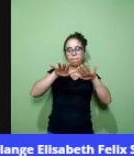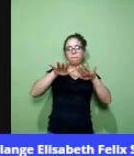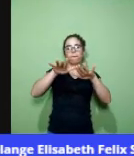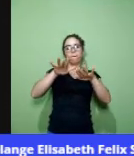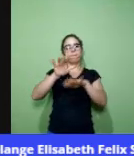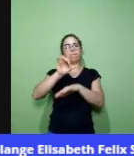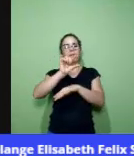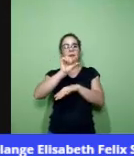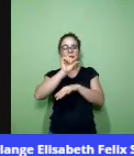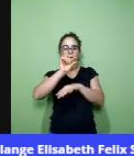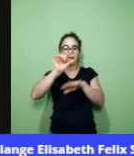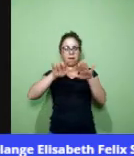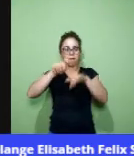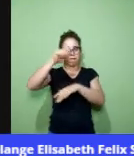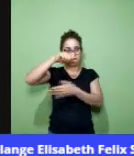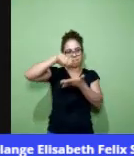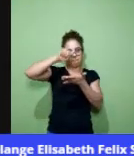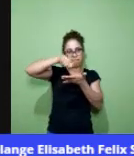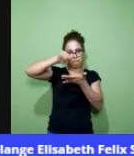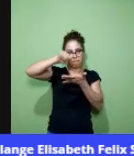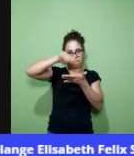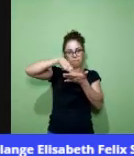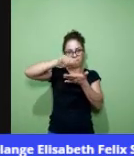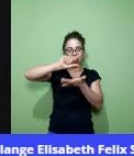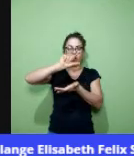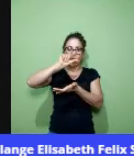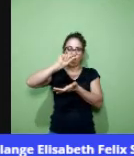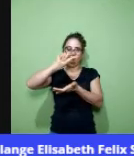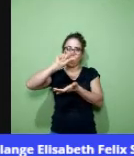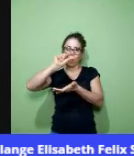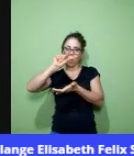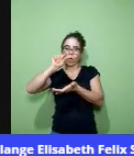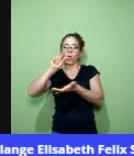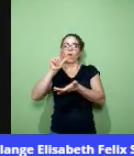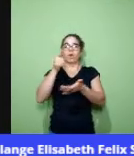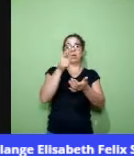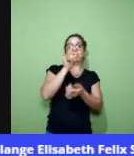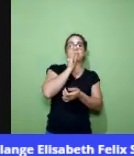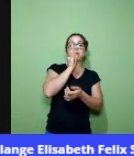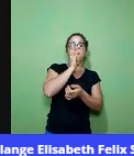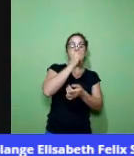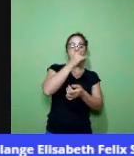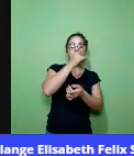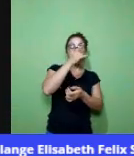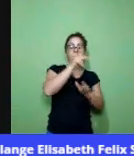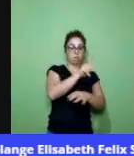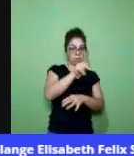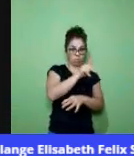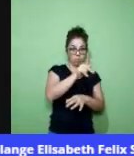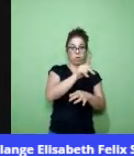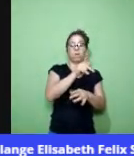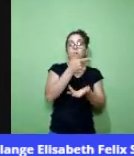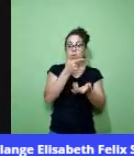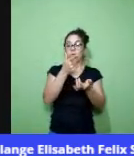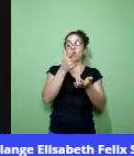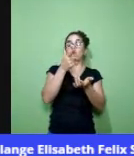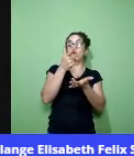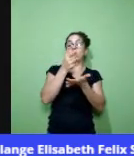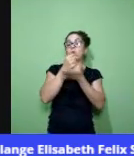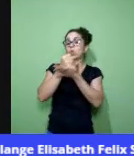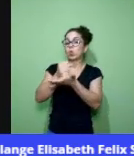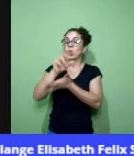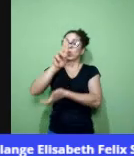o nosso aluno vai estar aqui, ó, trabalhando a coordenação motora fina, né? E o mesmo recurso que o profissional de